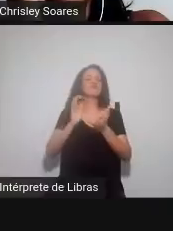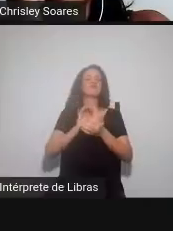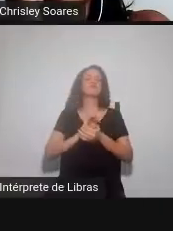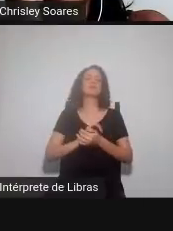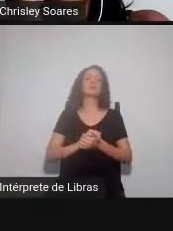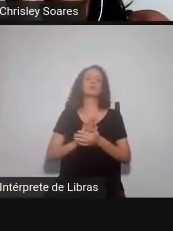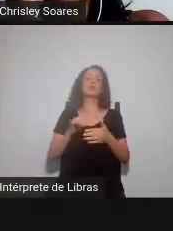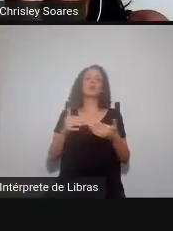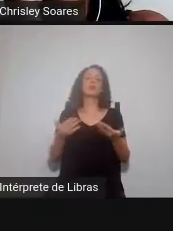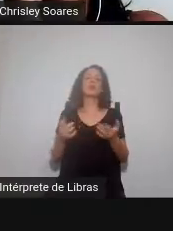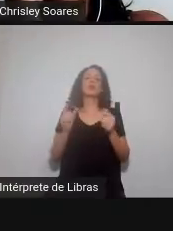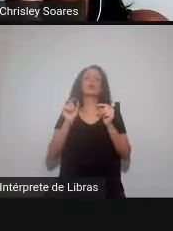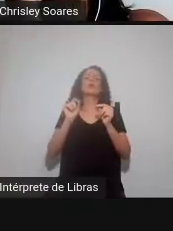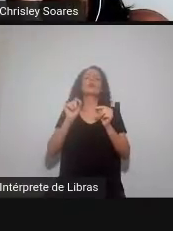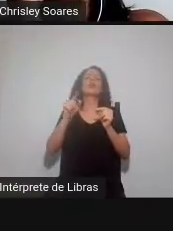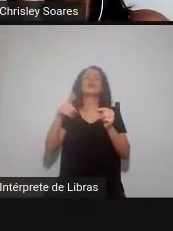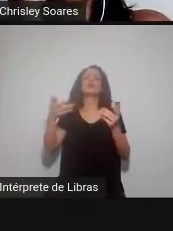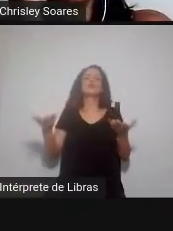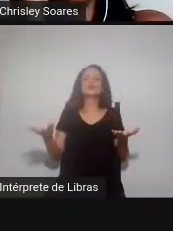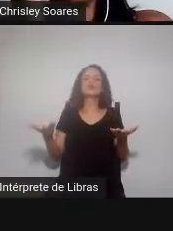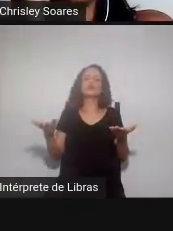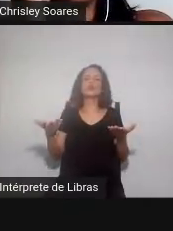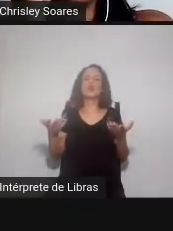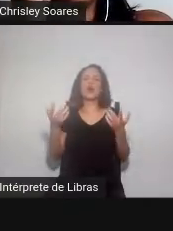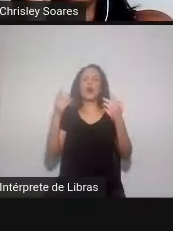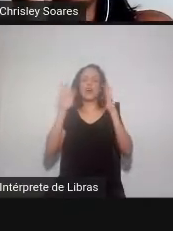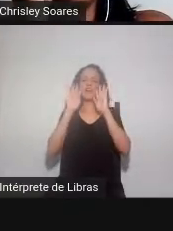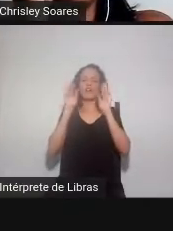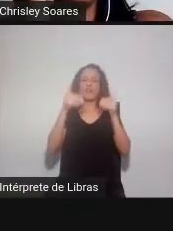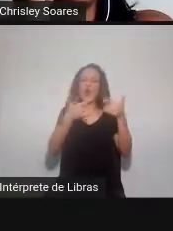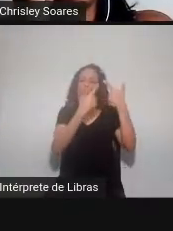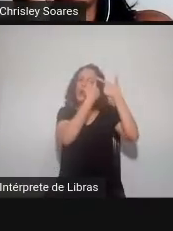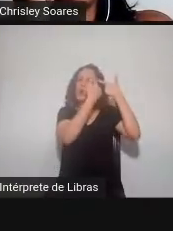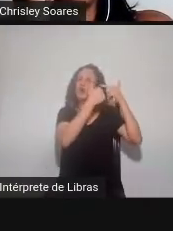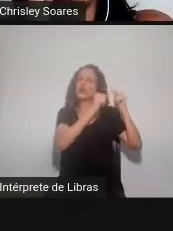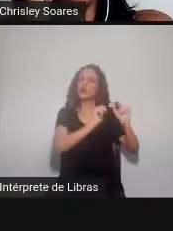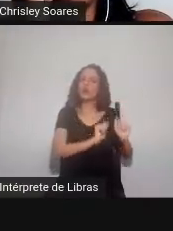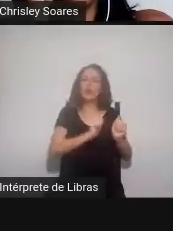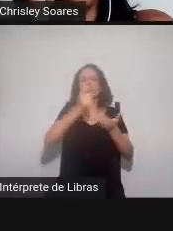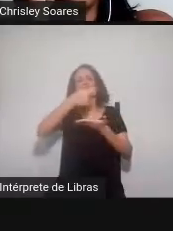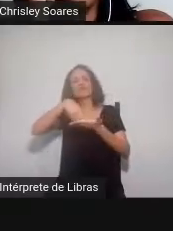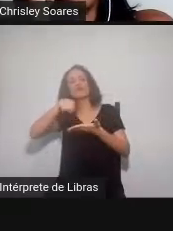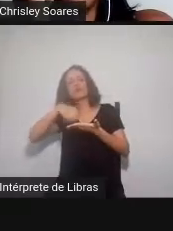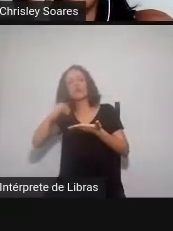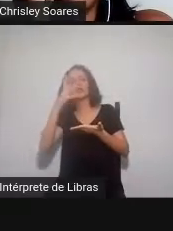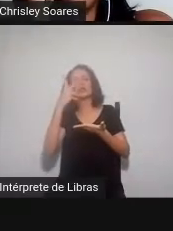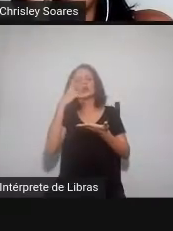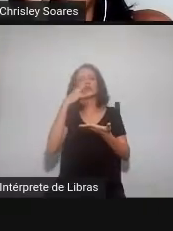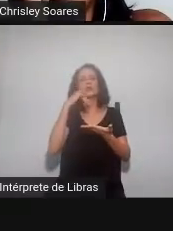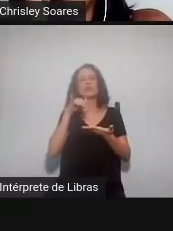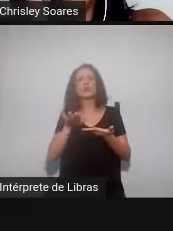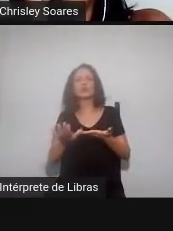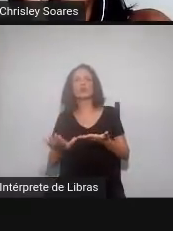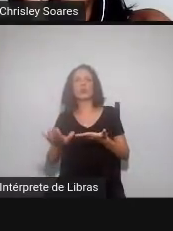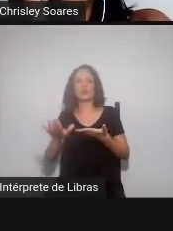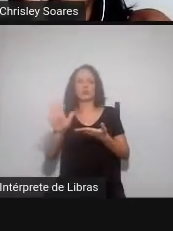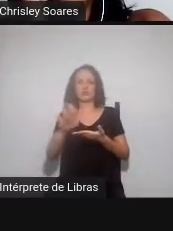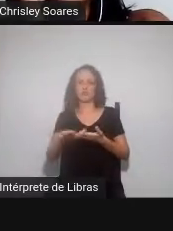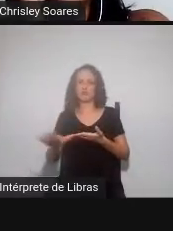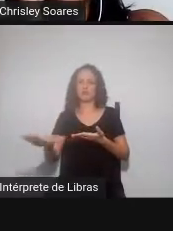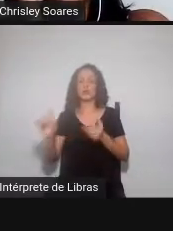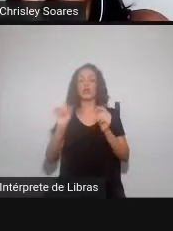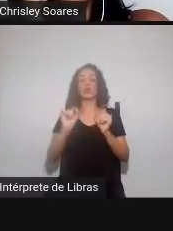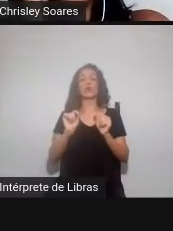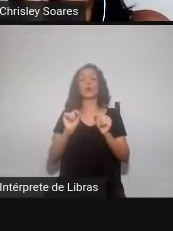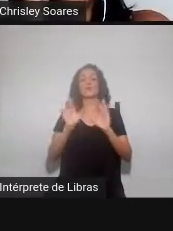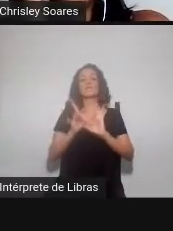isso então, né? Trabalhar a linguagem escrita na educação infantil. É permitir que as crianças